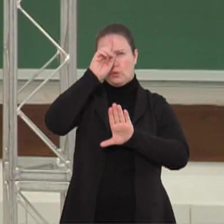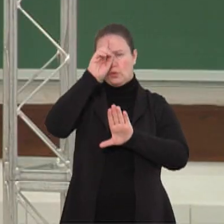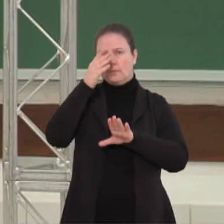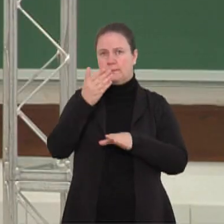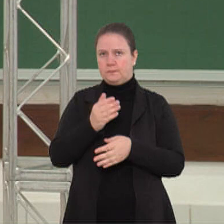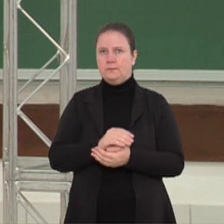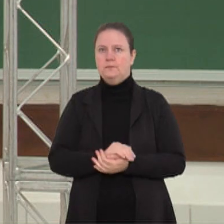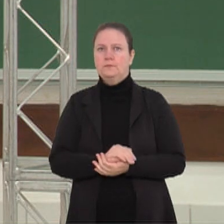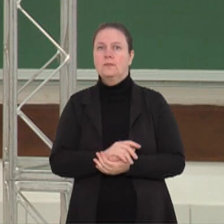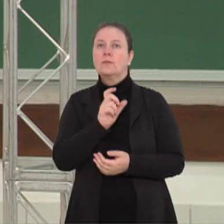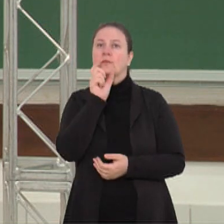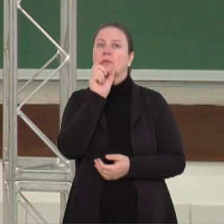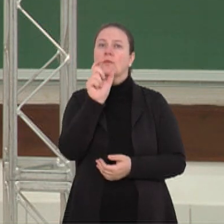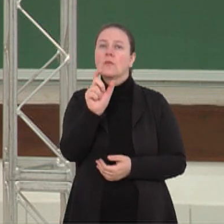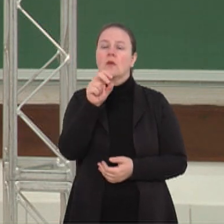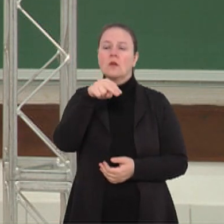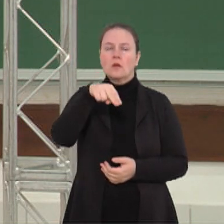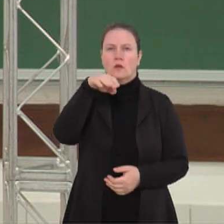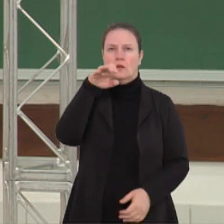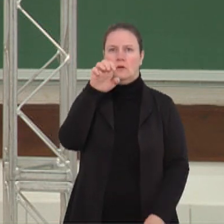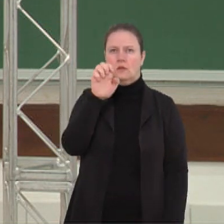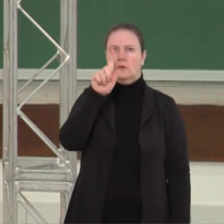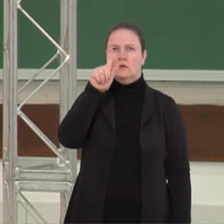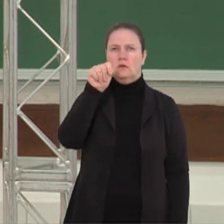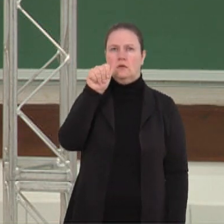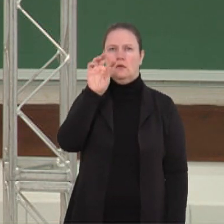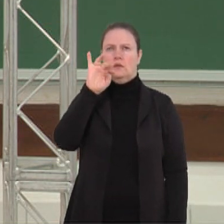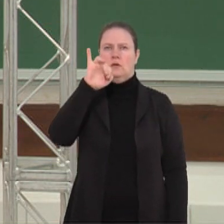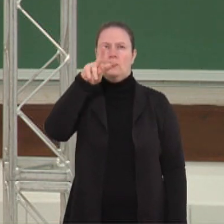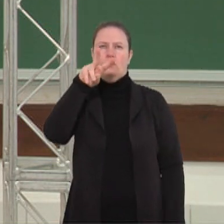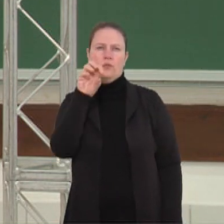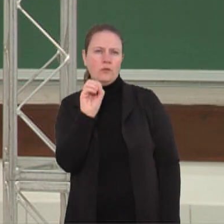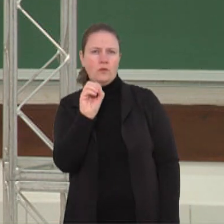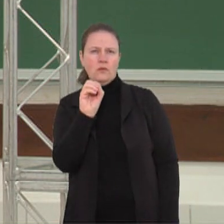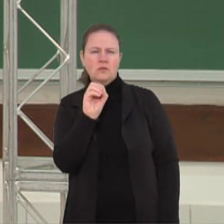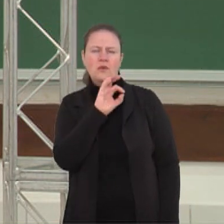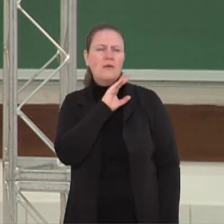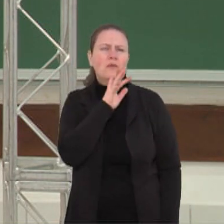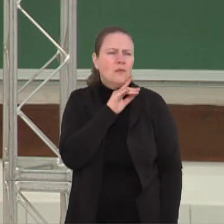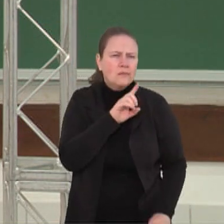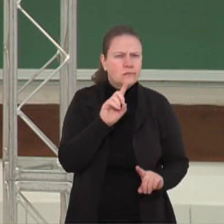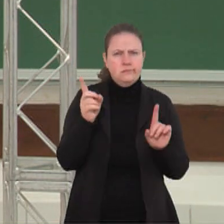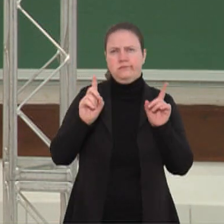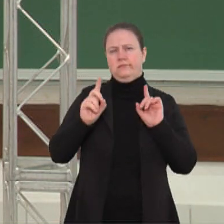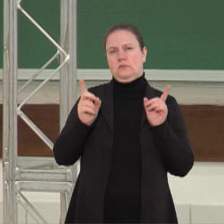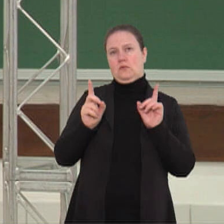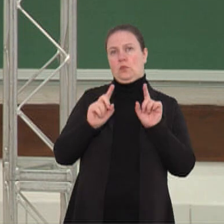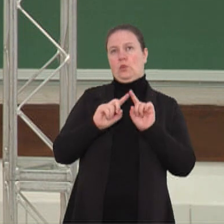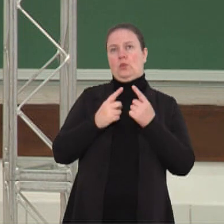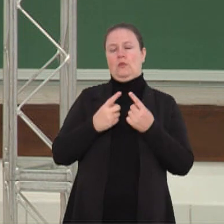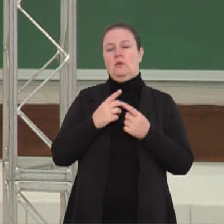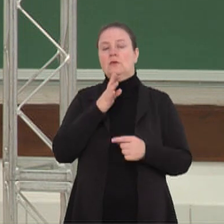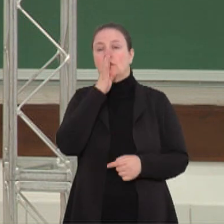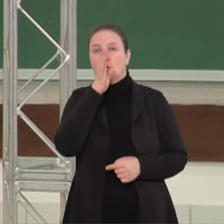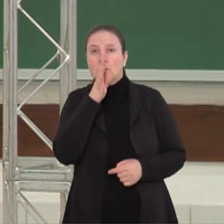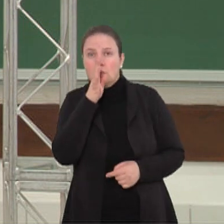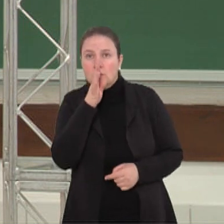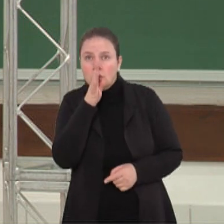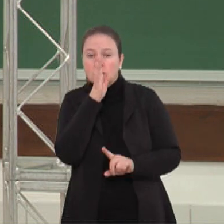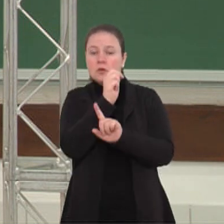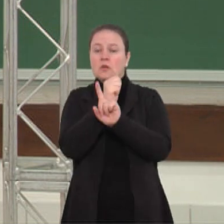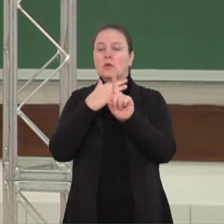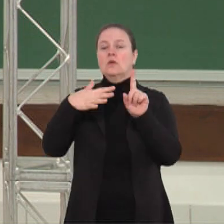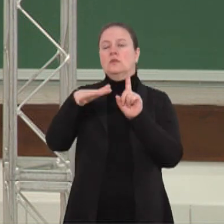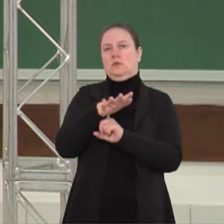negativo, a palavra negativo aqui não quer dizer algo ruim, mas é uma crítica, então, à